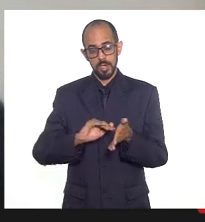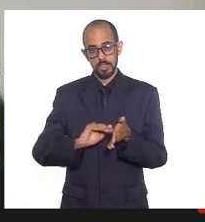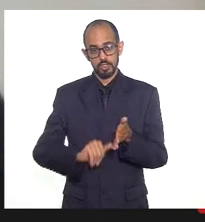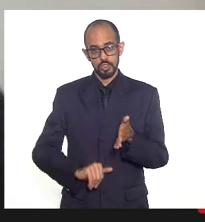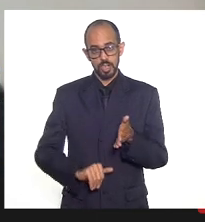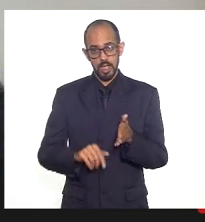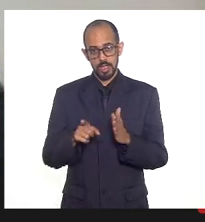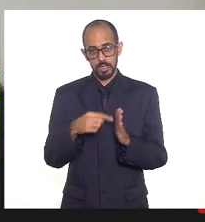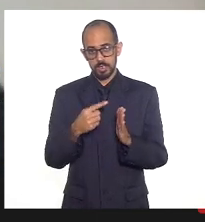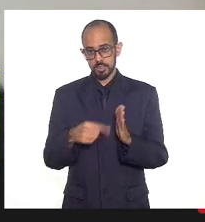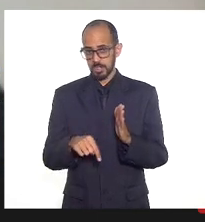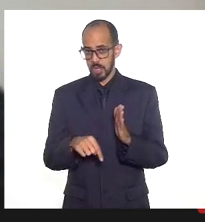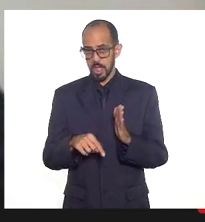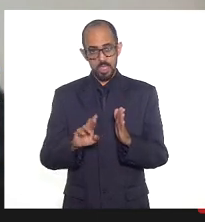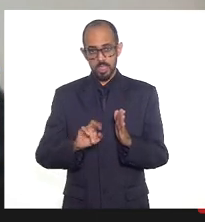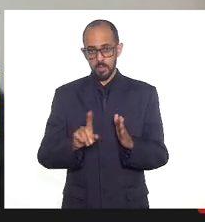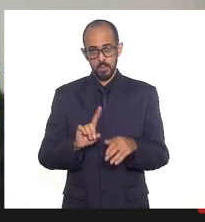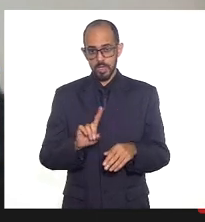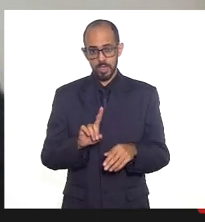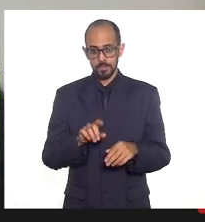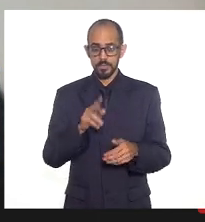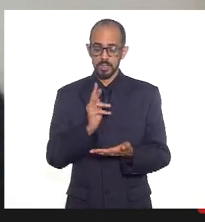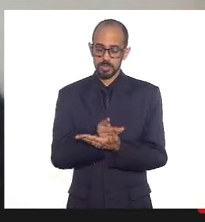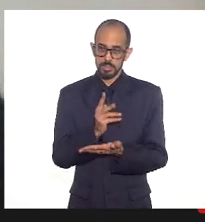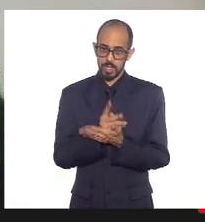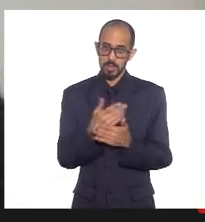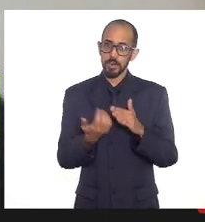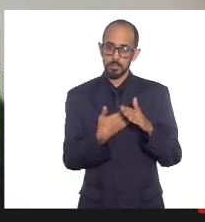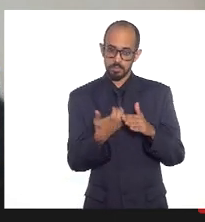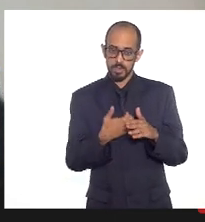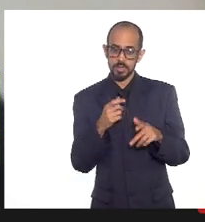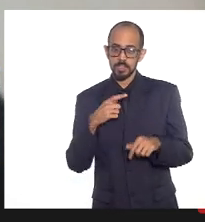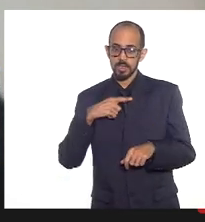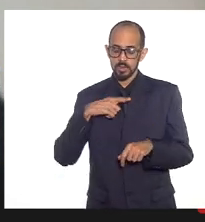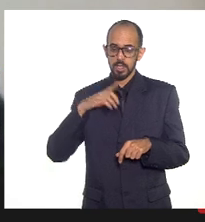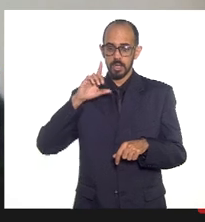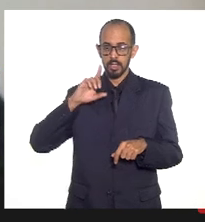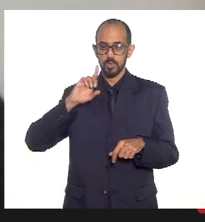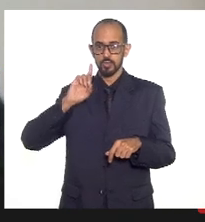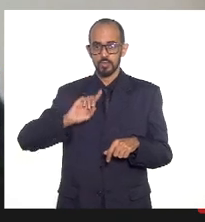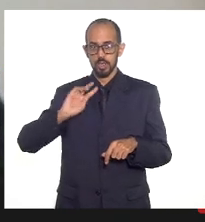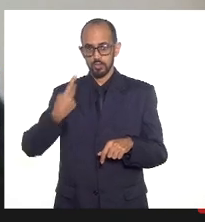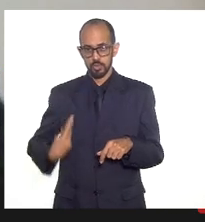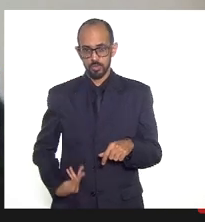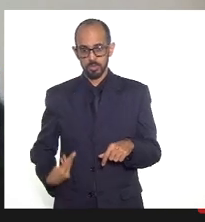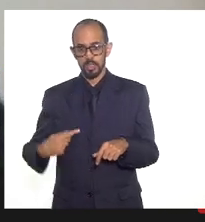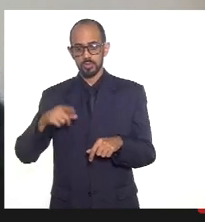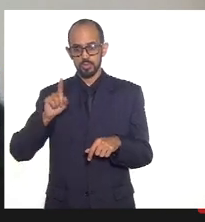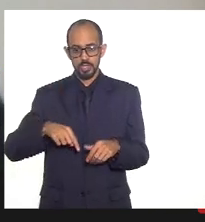né? Ela sempre tem como os direitos humanos é um dos